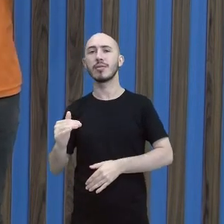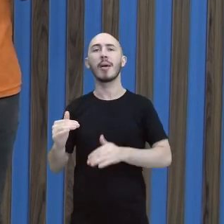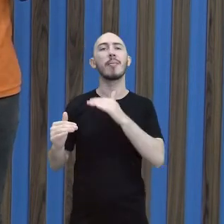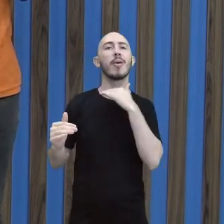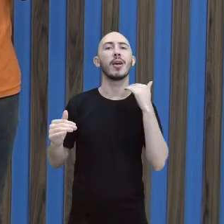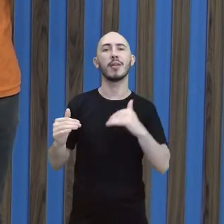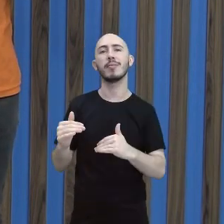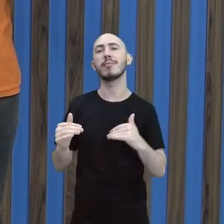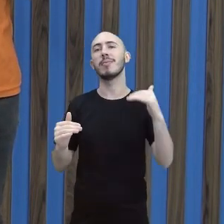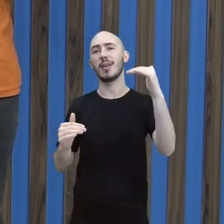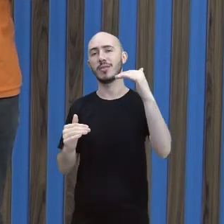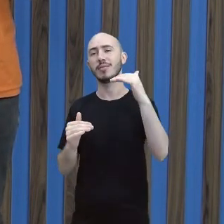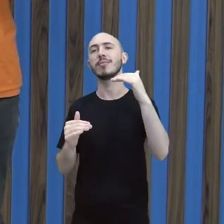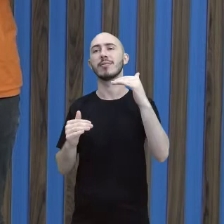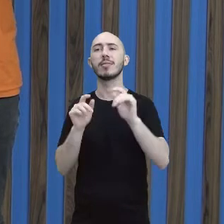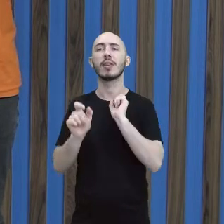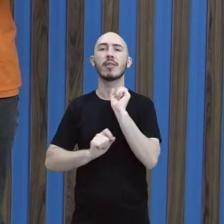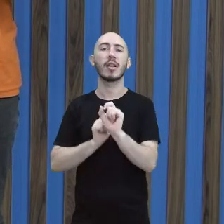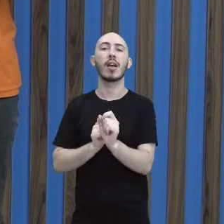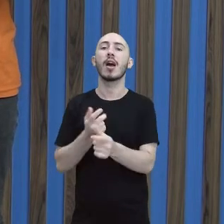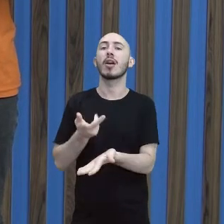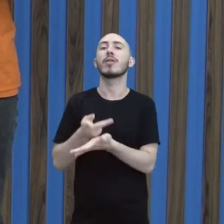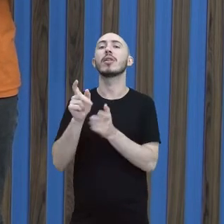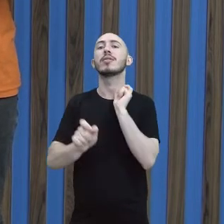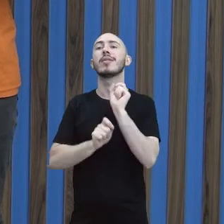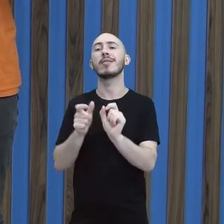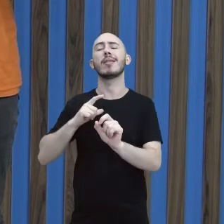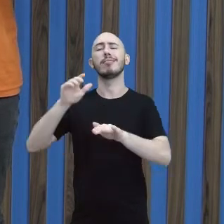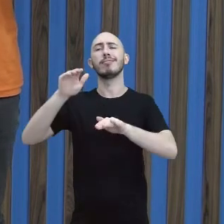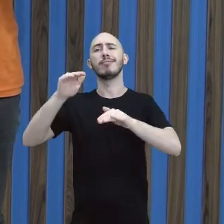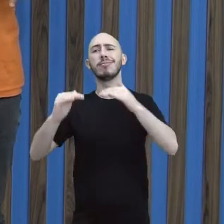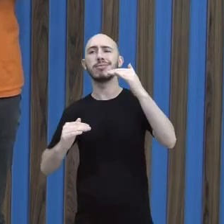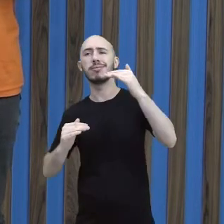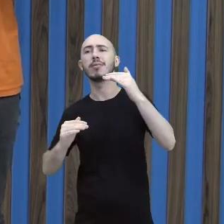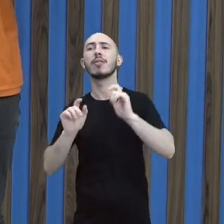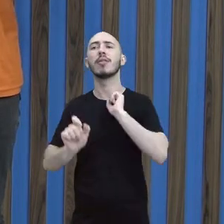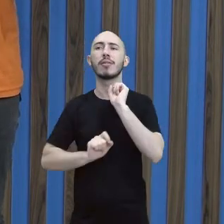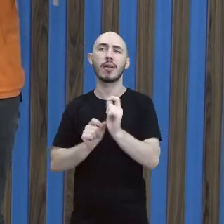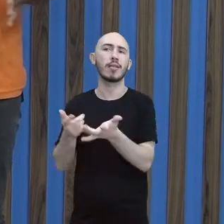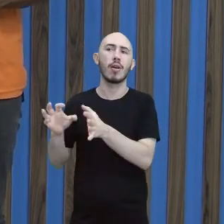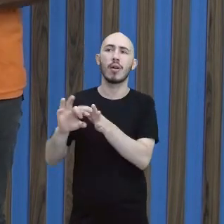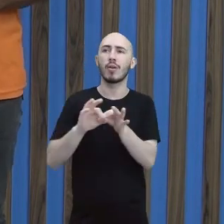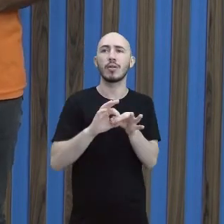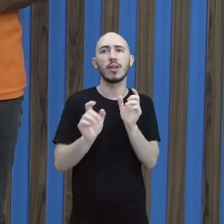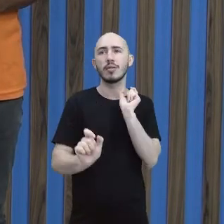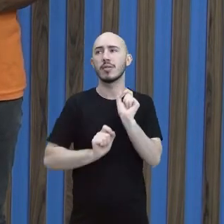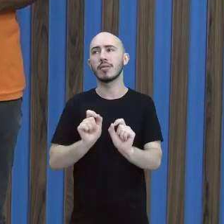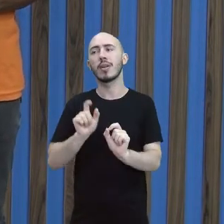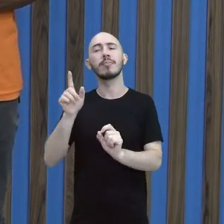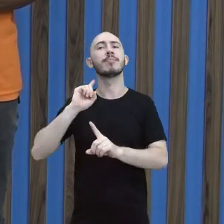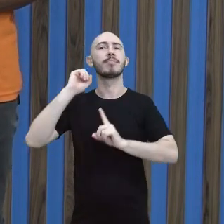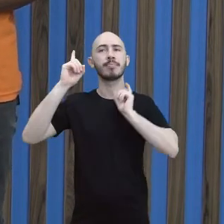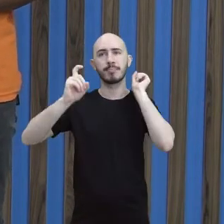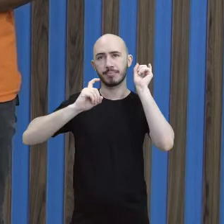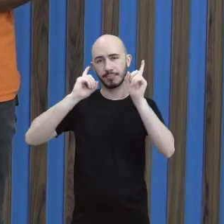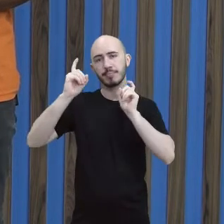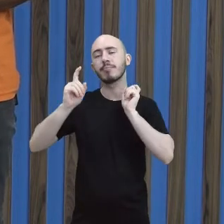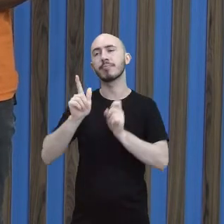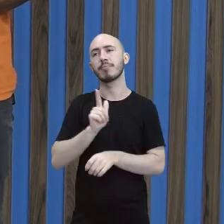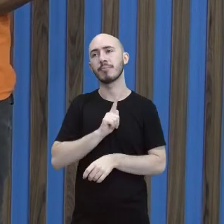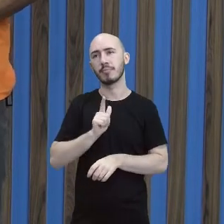nascendo menos, né? Isso. Então, o que acontece? Como tem esse desequilíbrio lá, eles ficam, na realidade, com essa preocupação